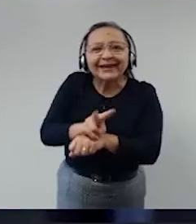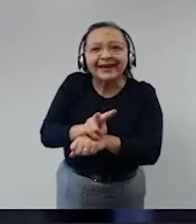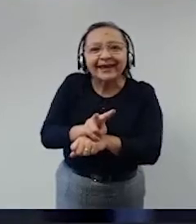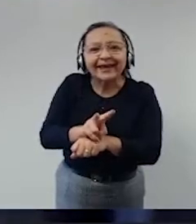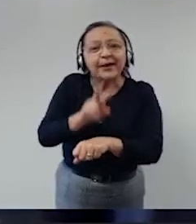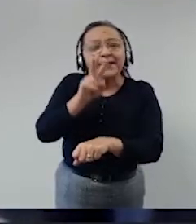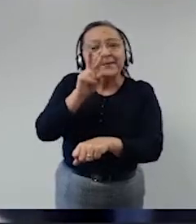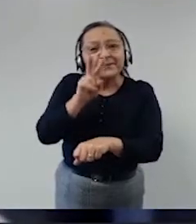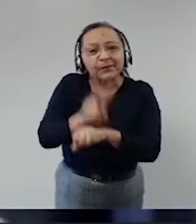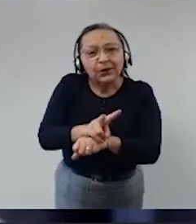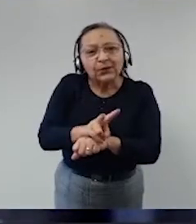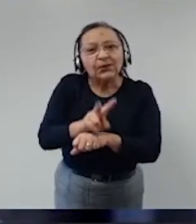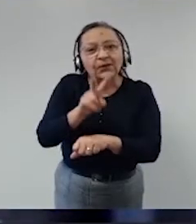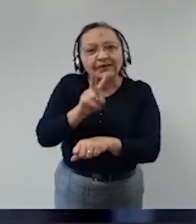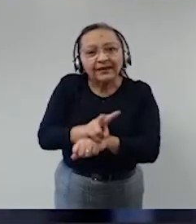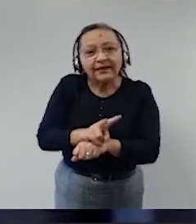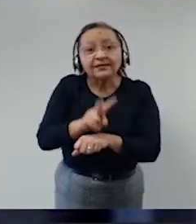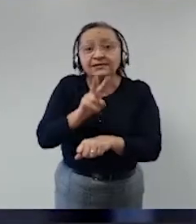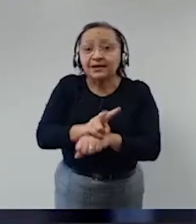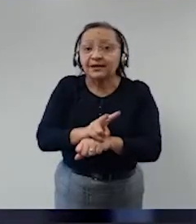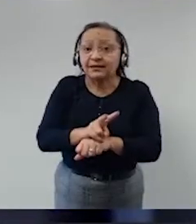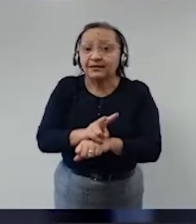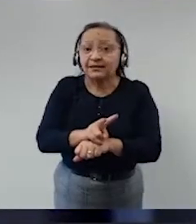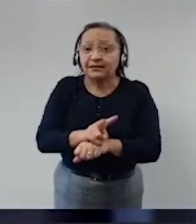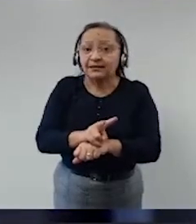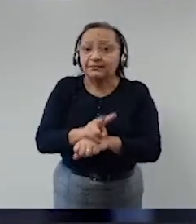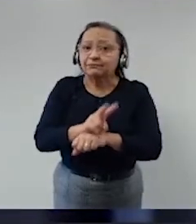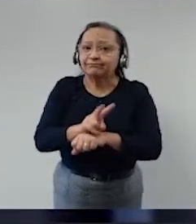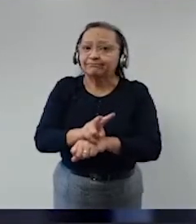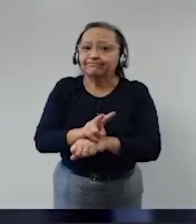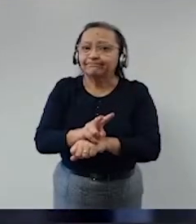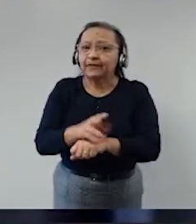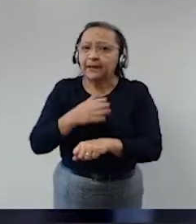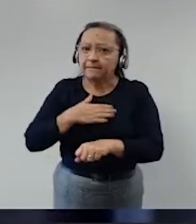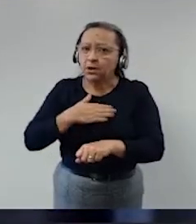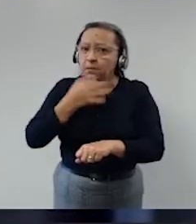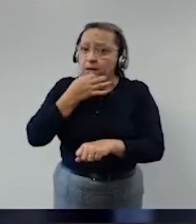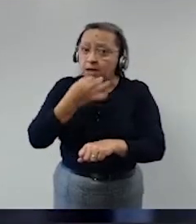ordem de uma interpretação que, ao meu ver,